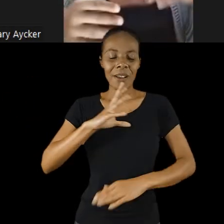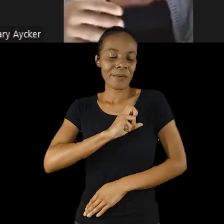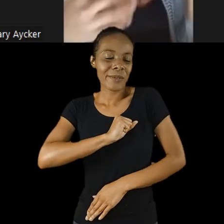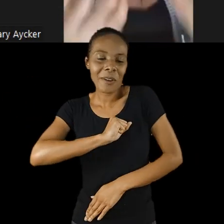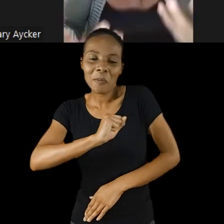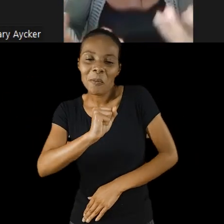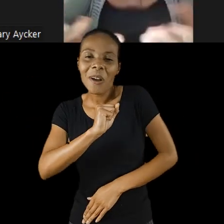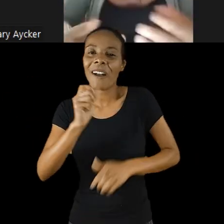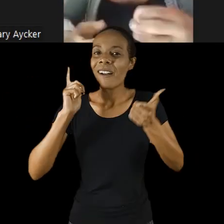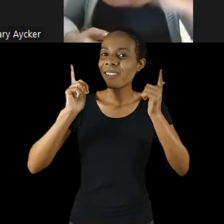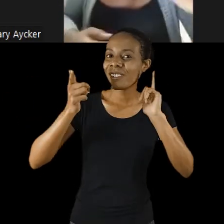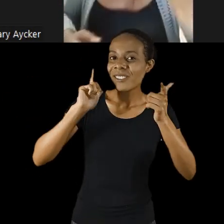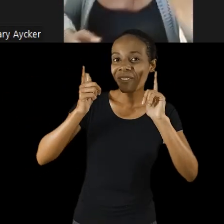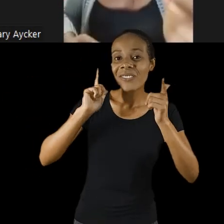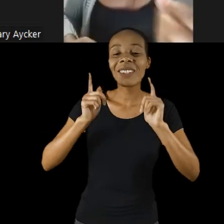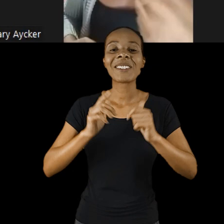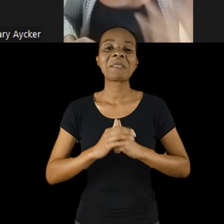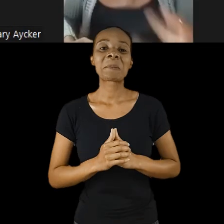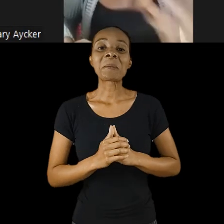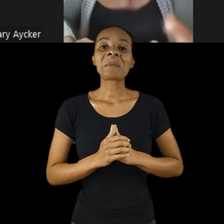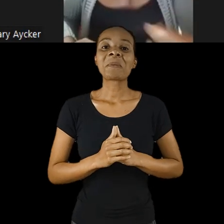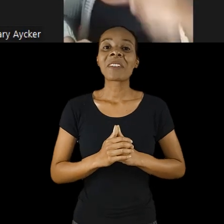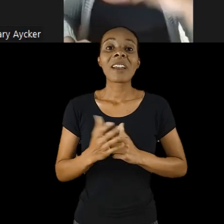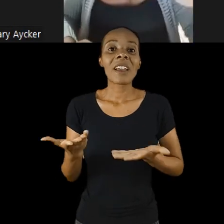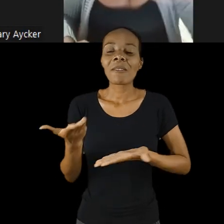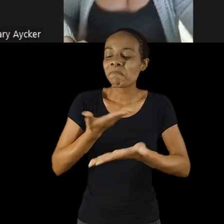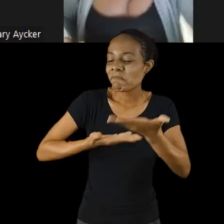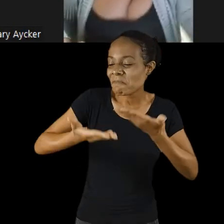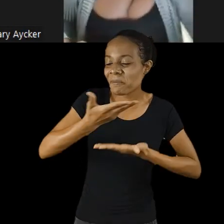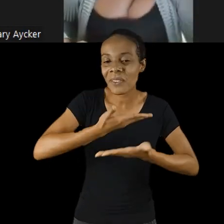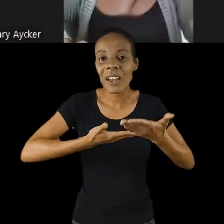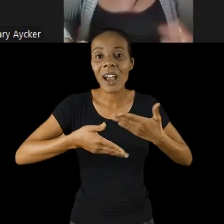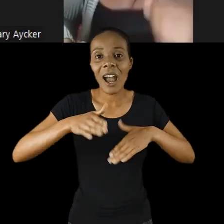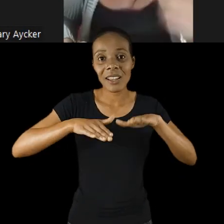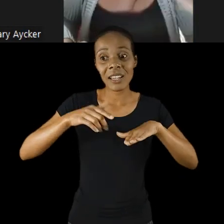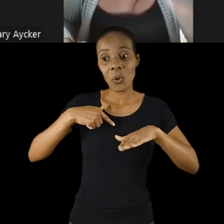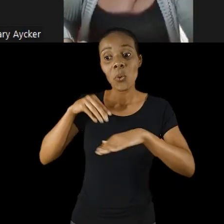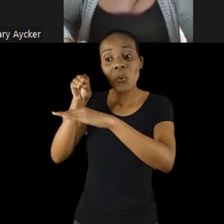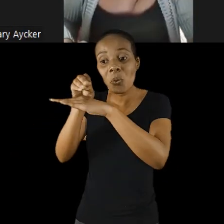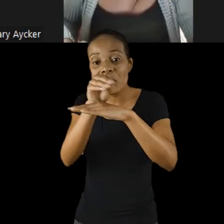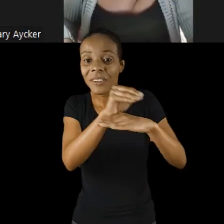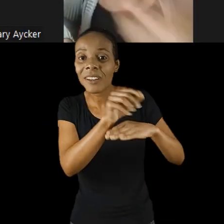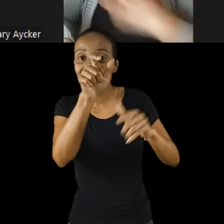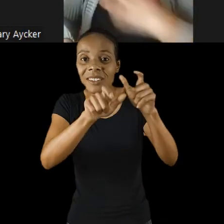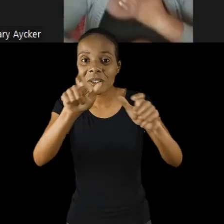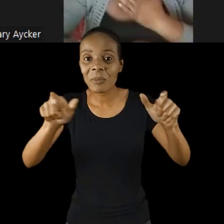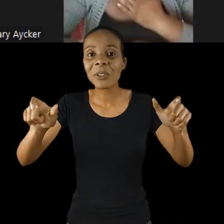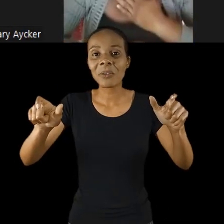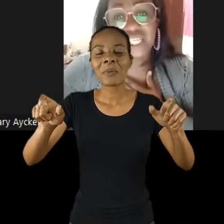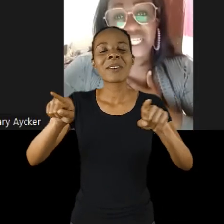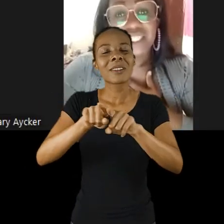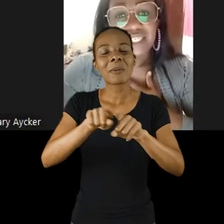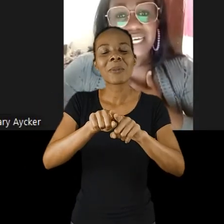porque é uma troca, da mesma forma em que eu estou cuidando dessas pessoas e amando, eu estou me